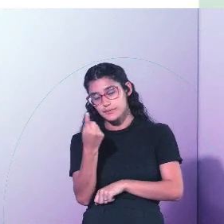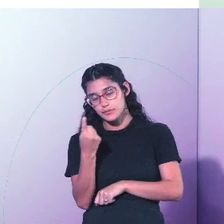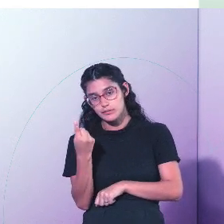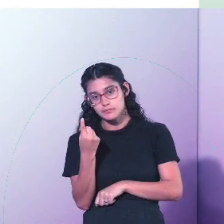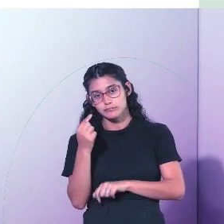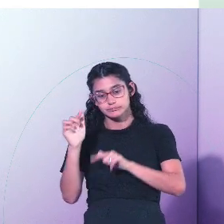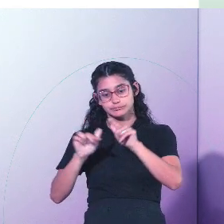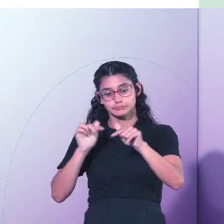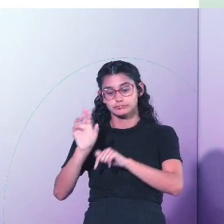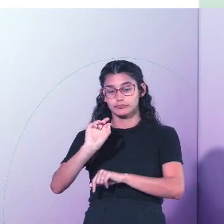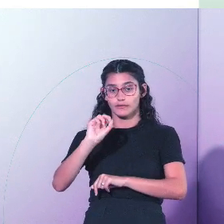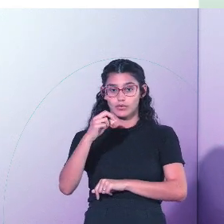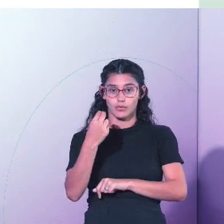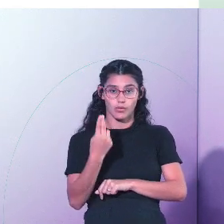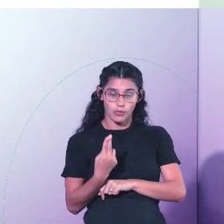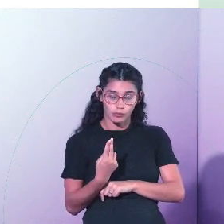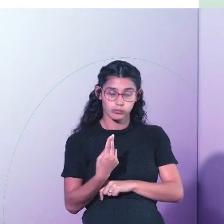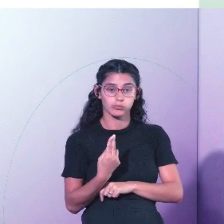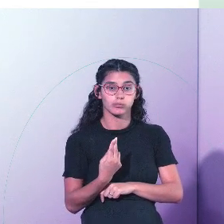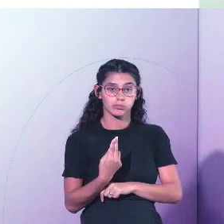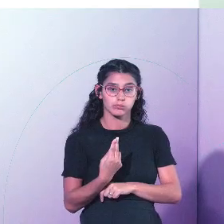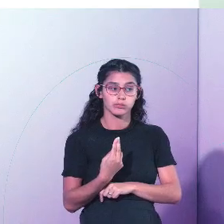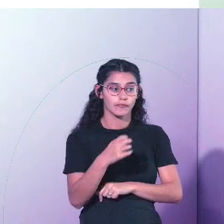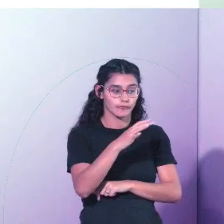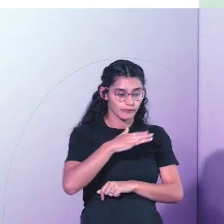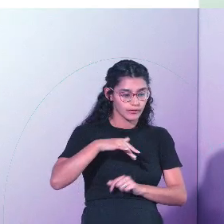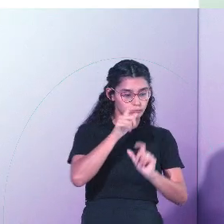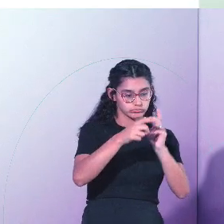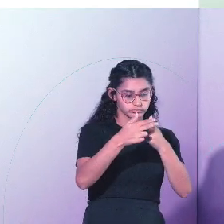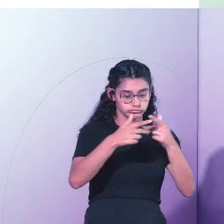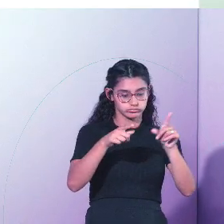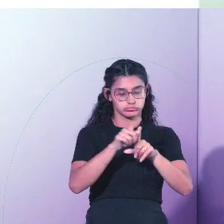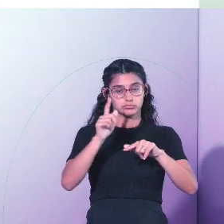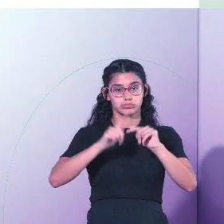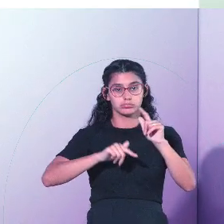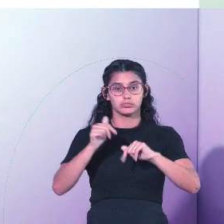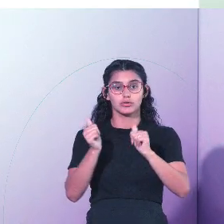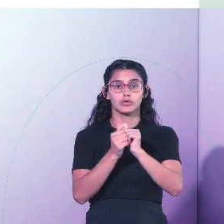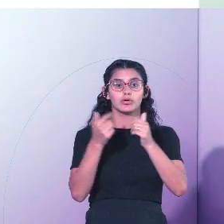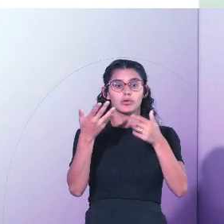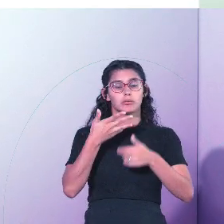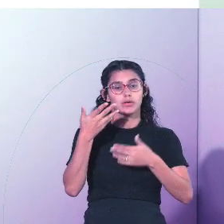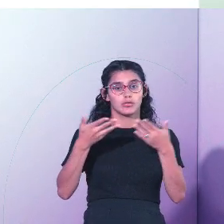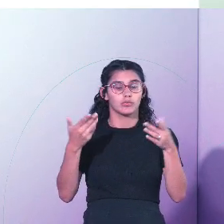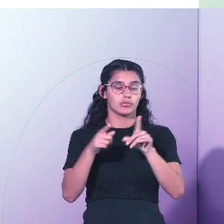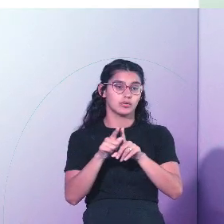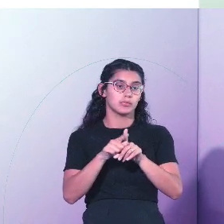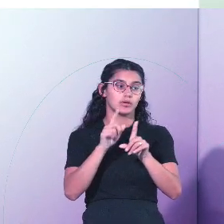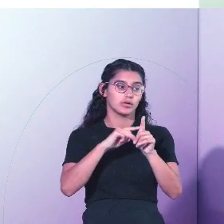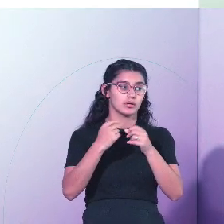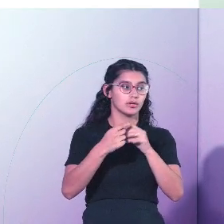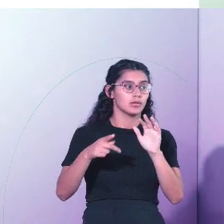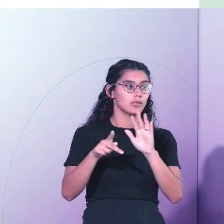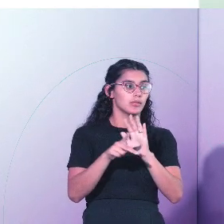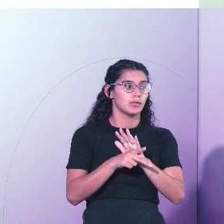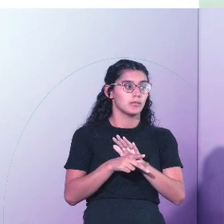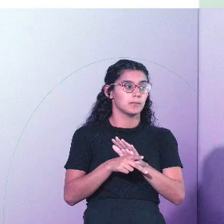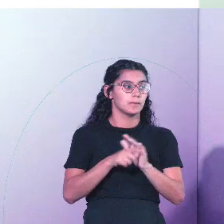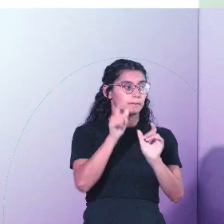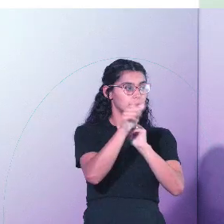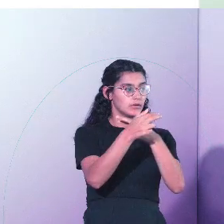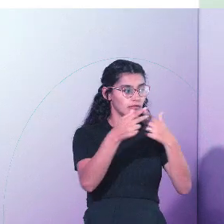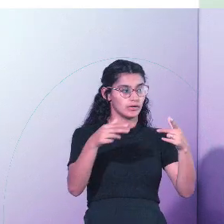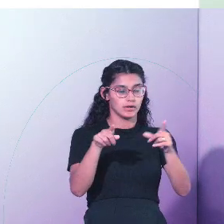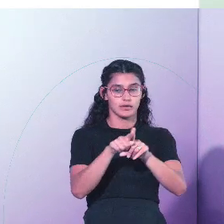ser isso, ou seja ele cercado de pessoas, como, por exemplo, a gente está falando aqui de associações de pacientes,